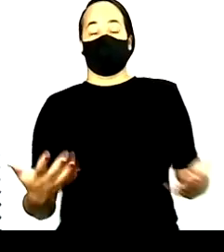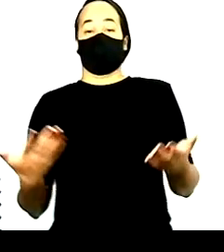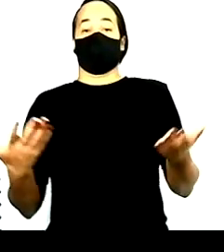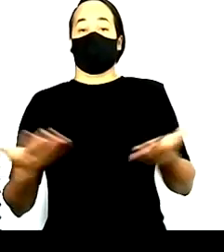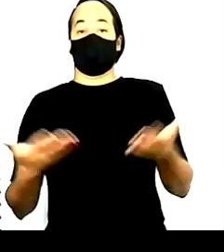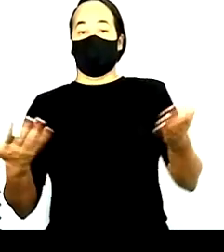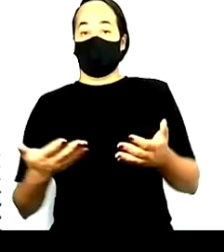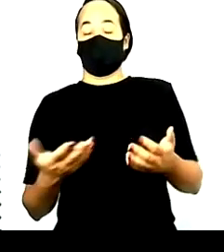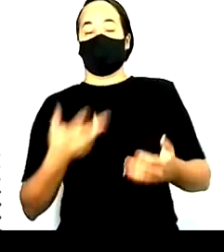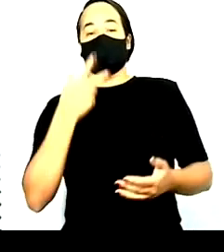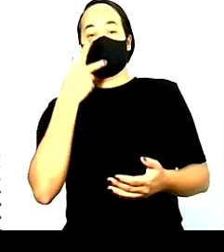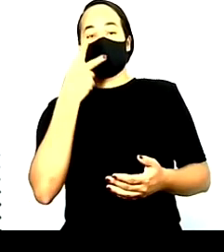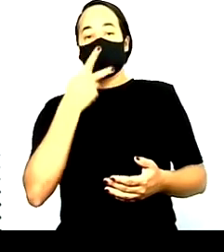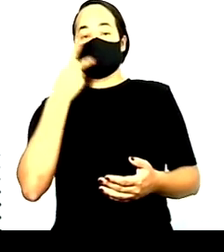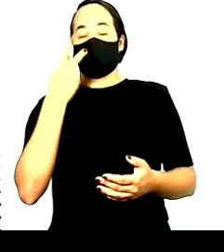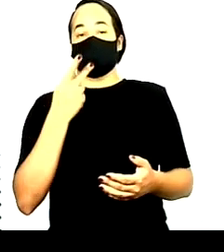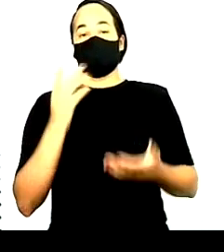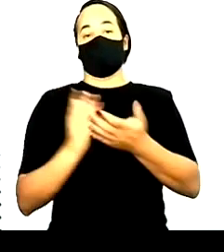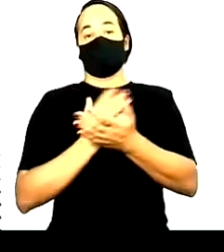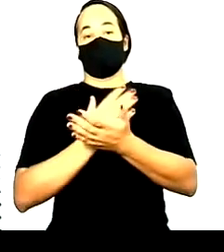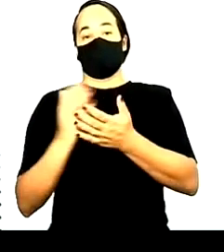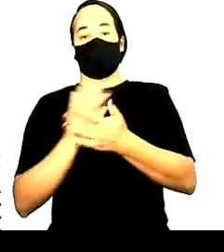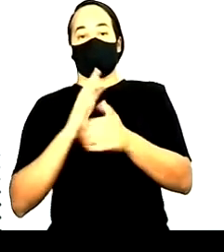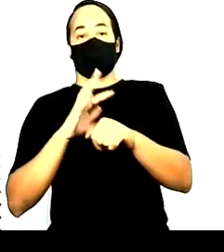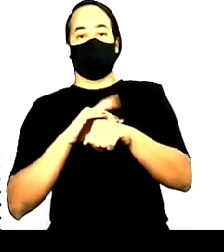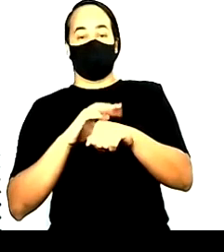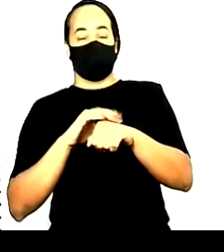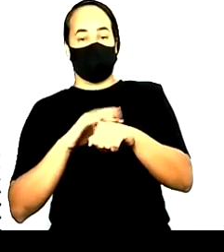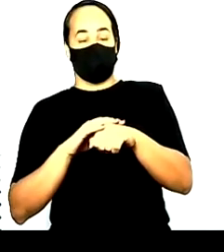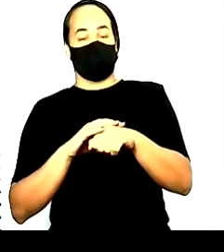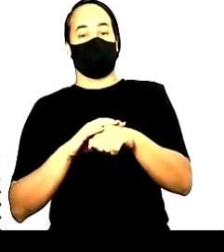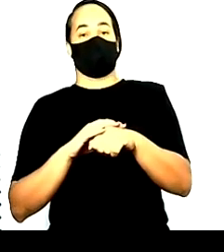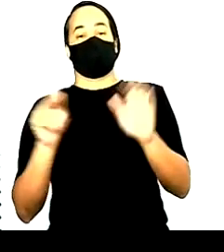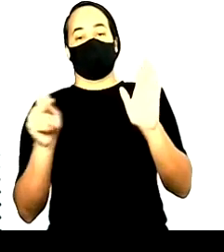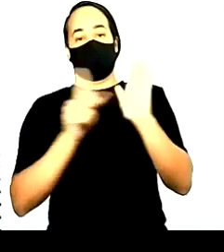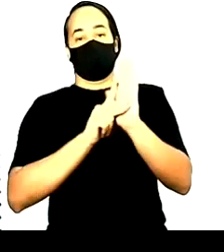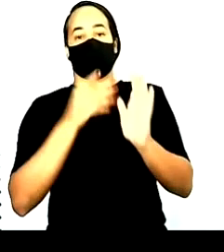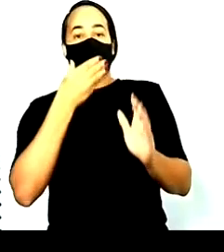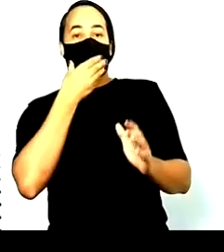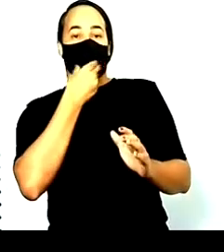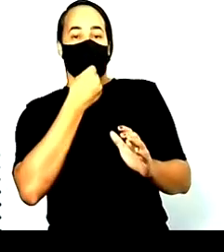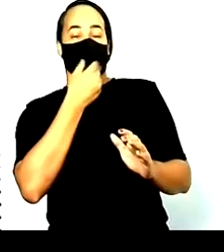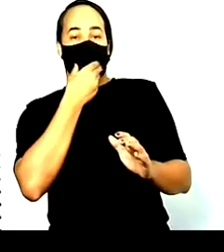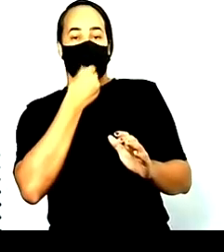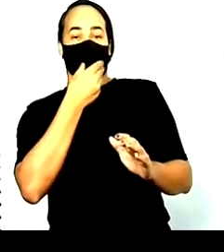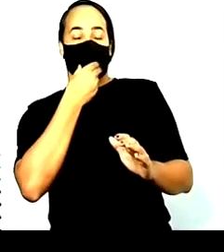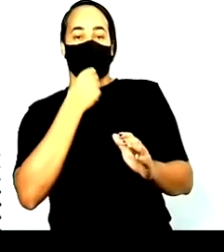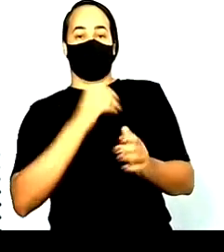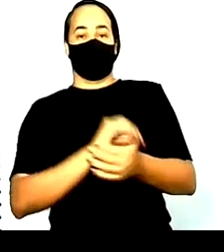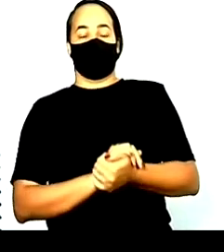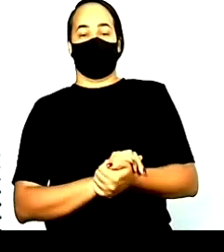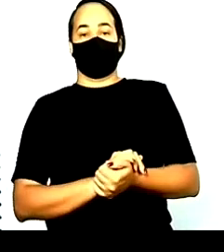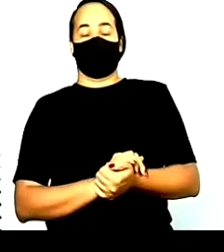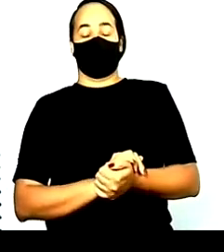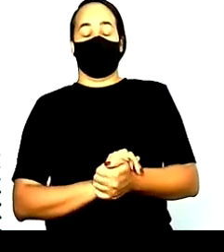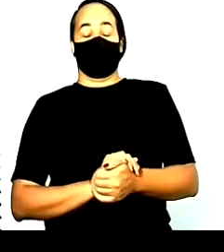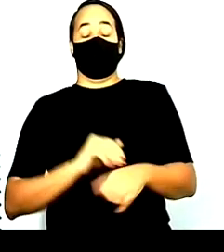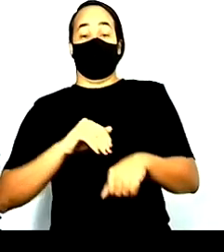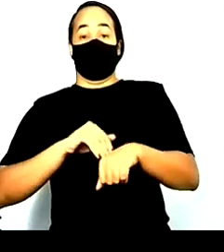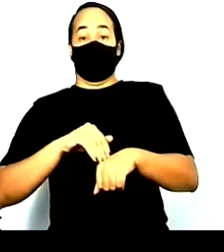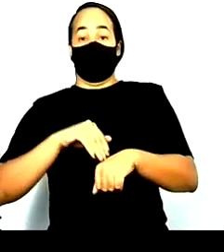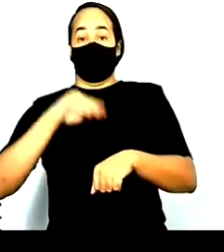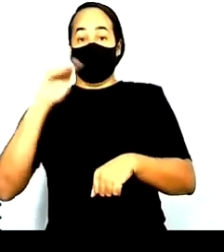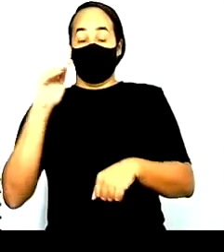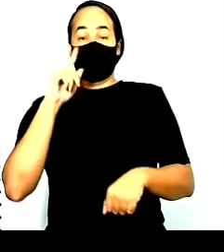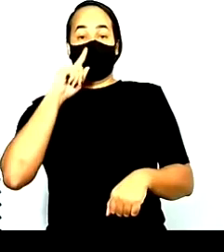Agora, a gente vai falar de algumas doenças do sistema reprodutor masculino. A primeira delas é a mais perigosa, que é o